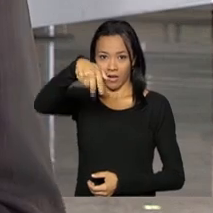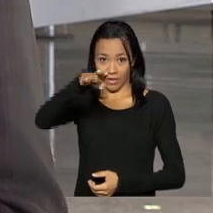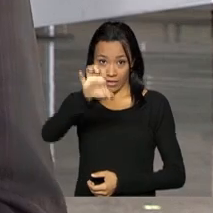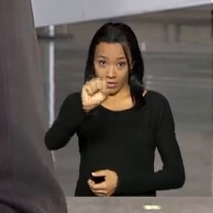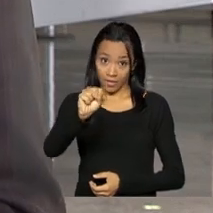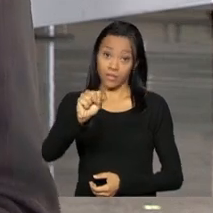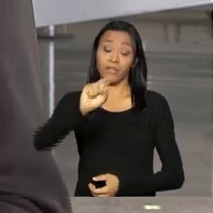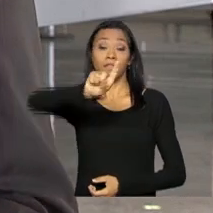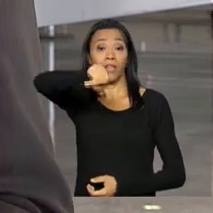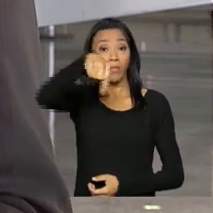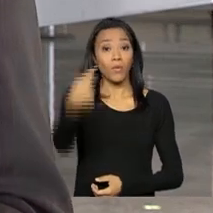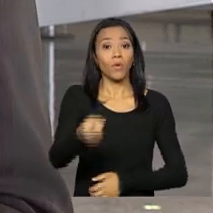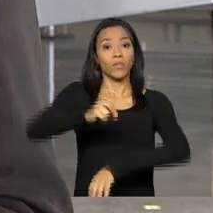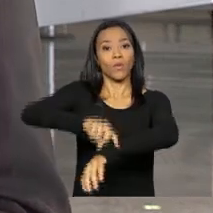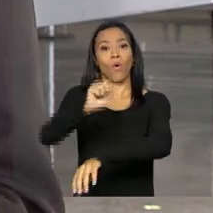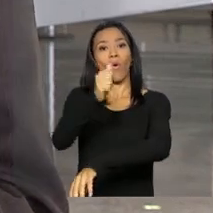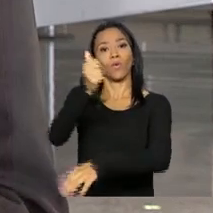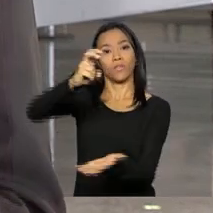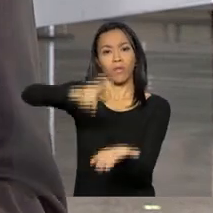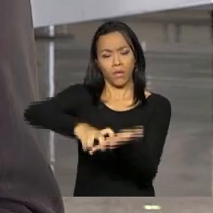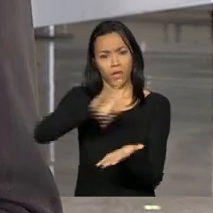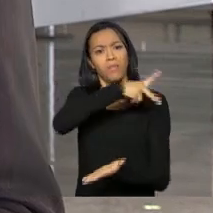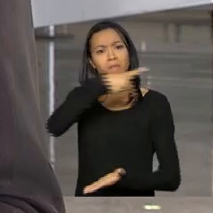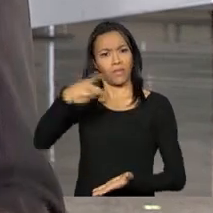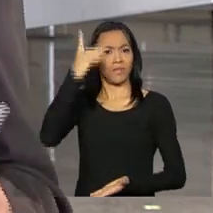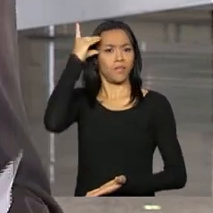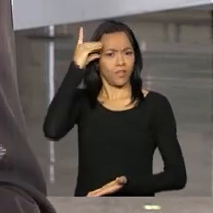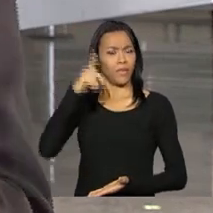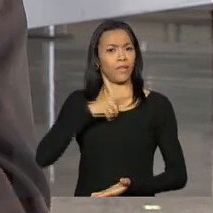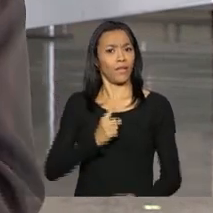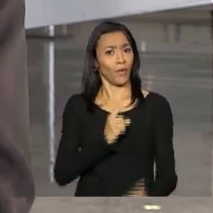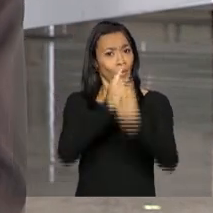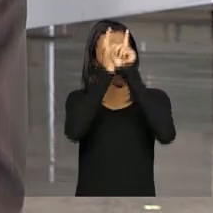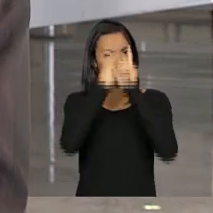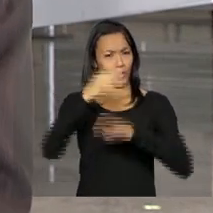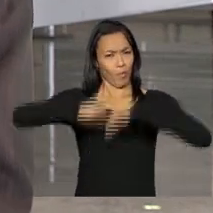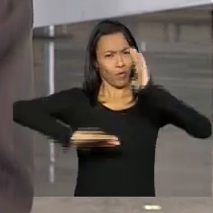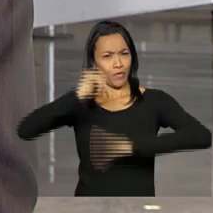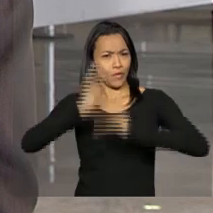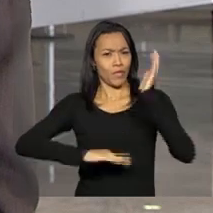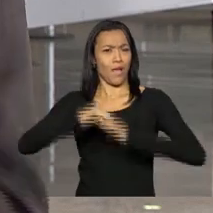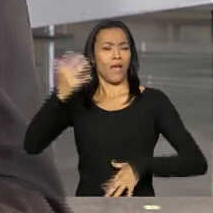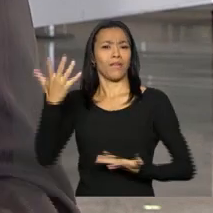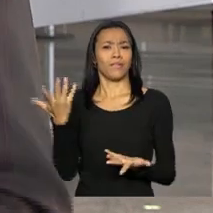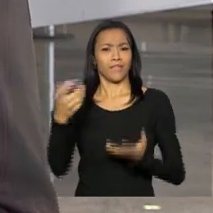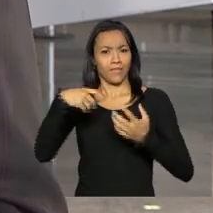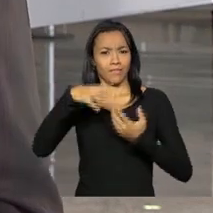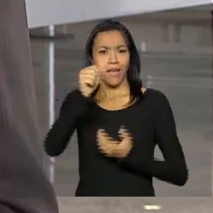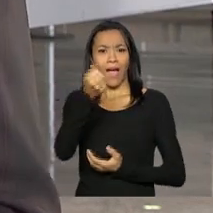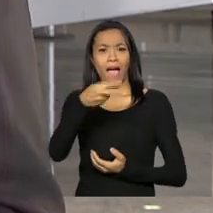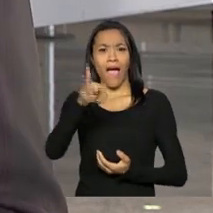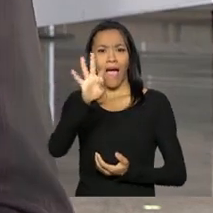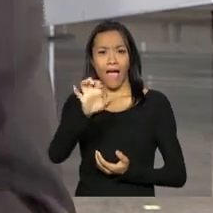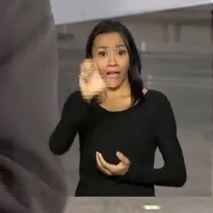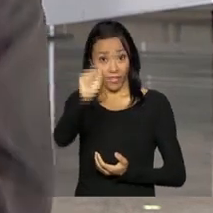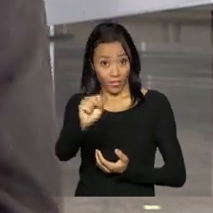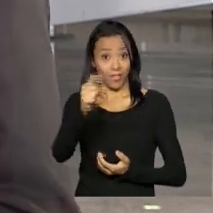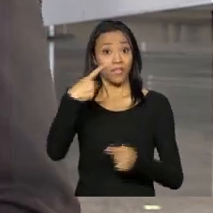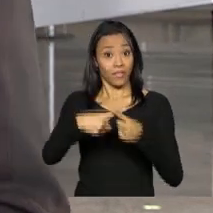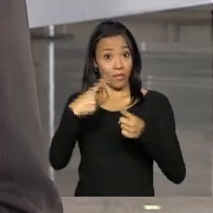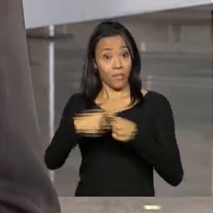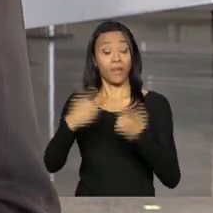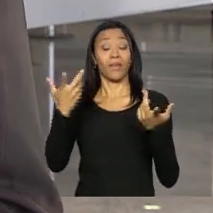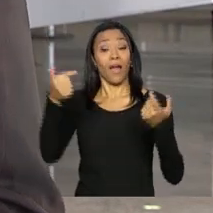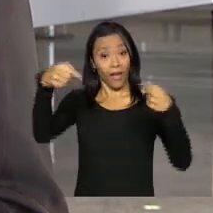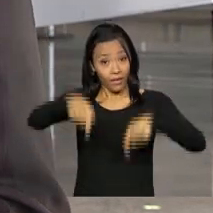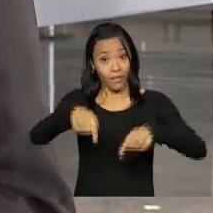11 horas da manhã, a presidenta Dilma tem encontro com artistas e com intelectuais em defesa da democracia, também aqui